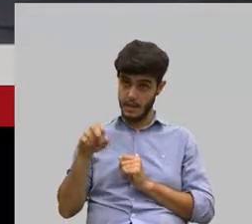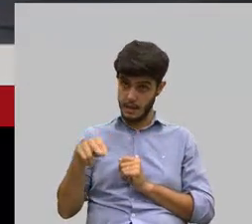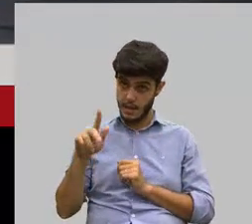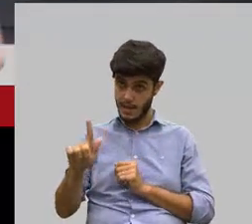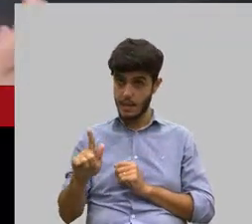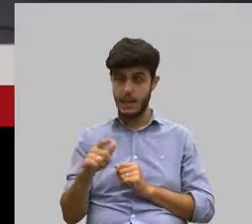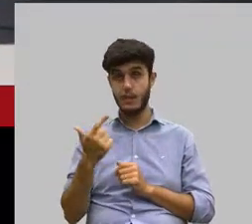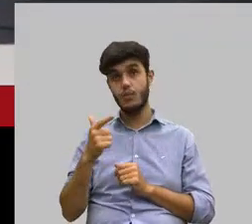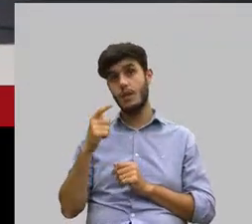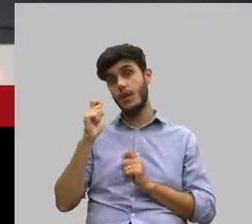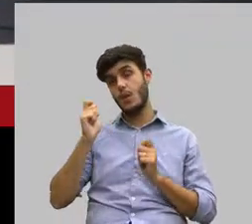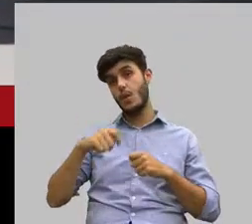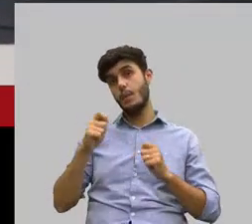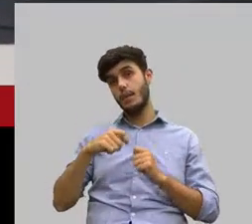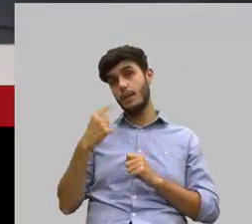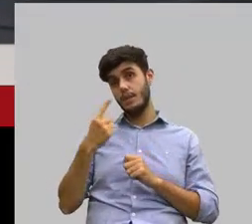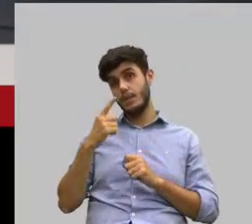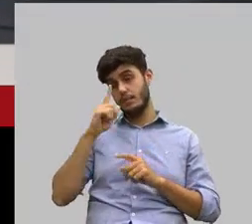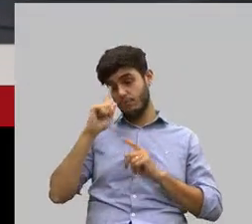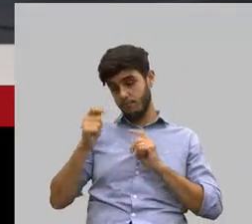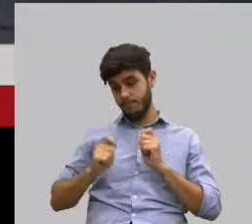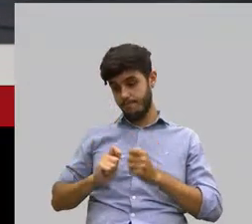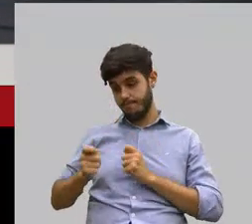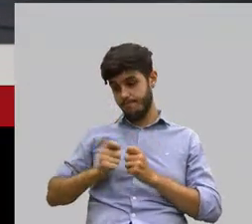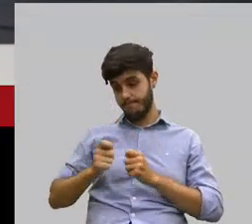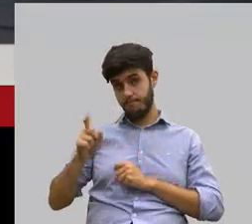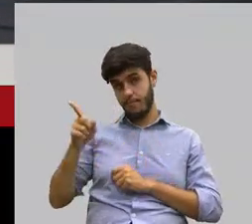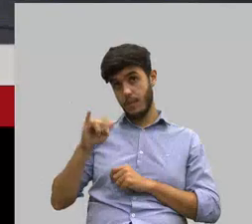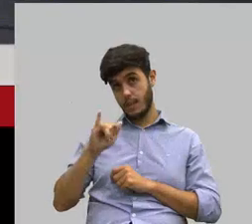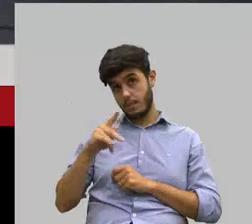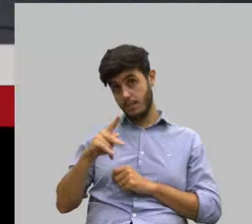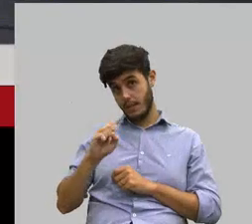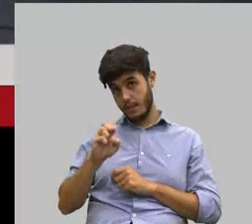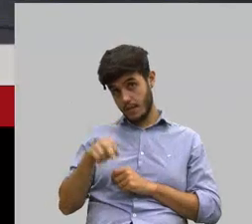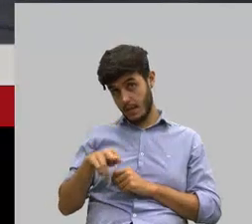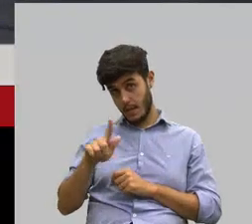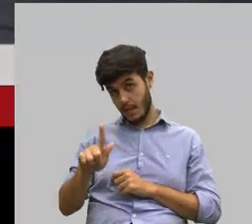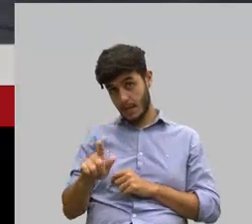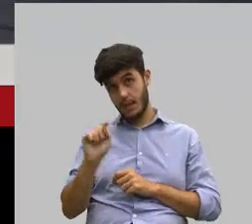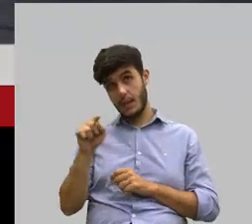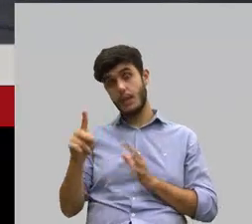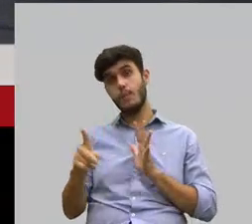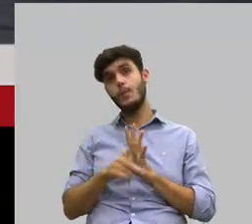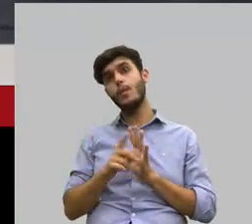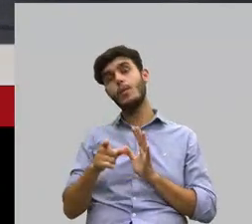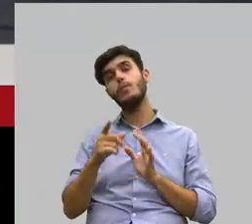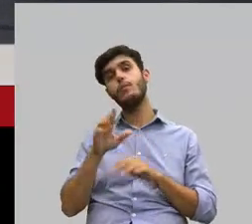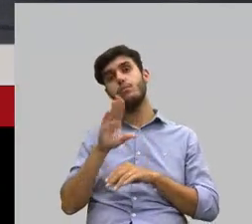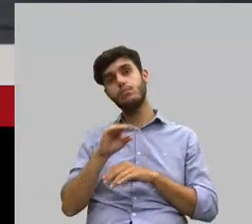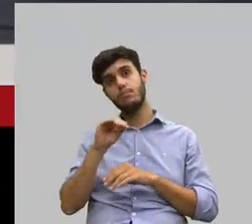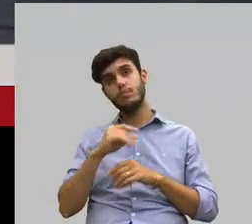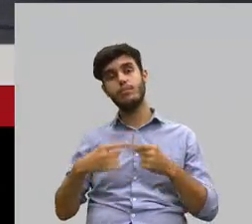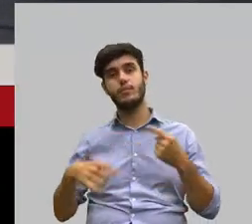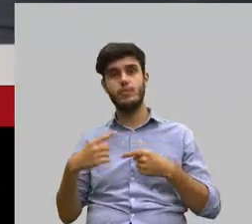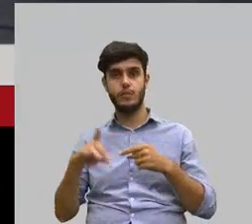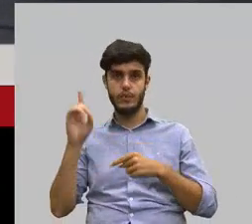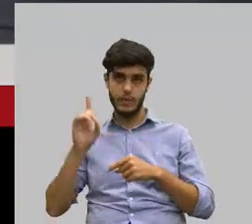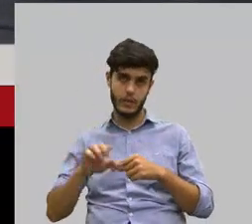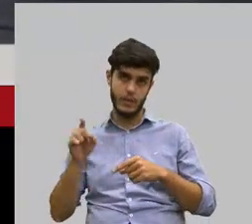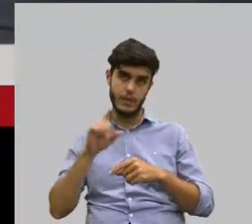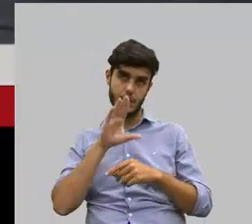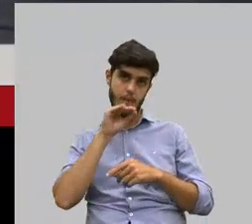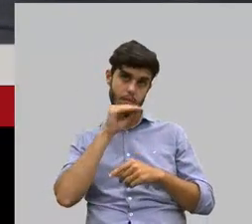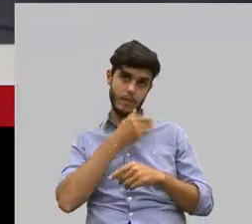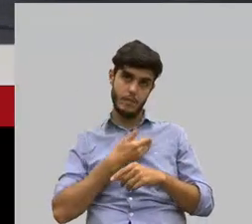temos competência de gestão Entretanto a competência do diálogo e da articulação e da preservação dos direitos dos servidores da